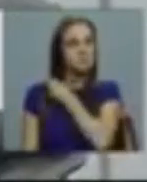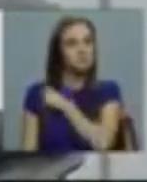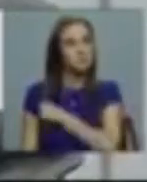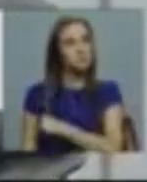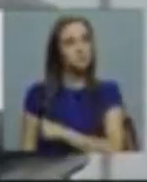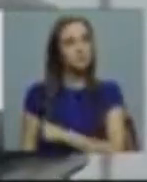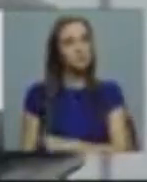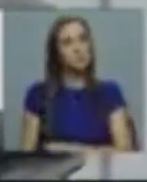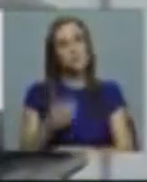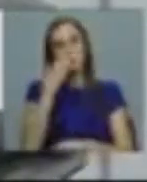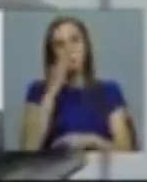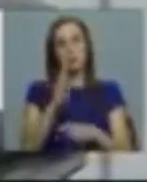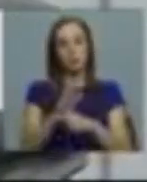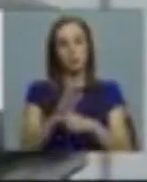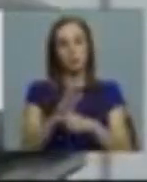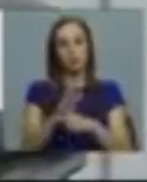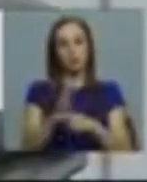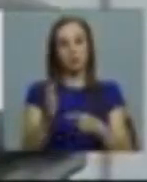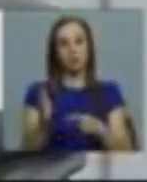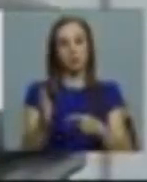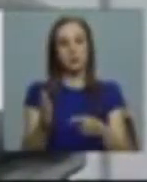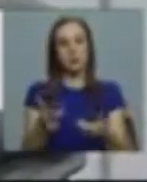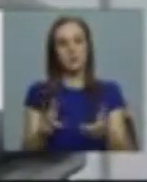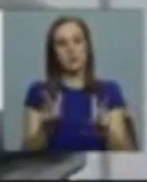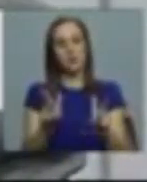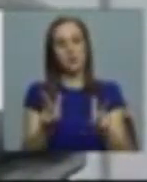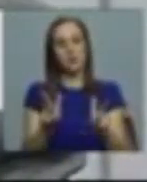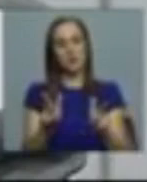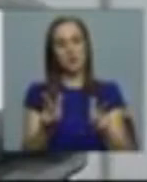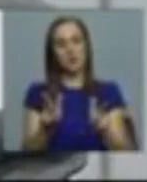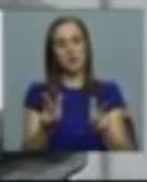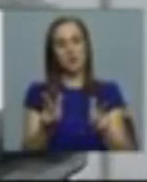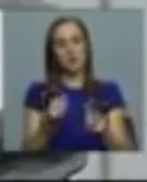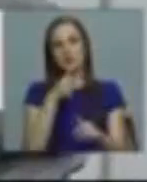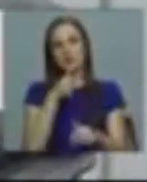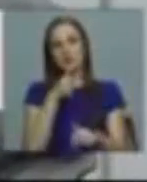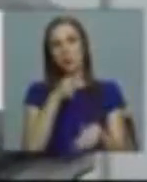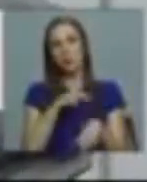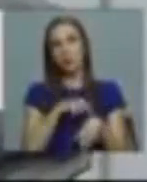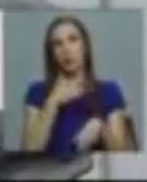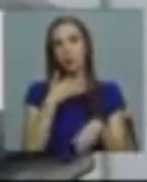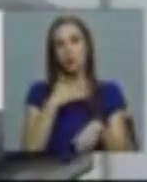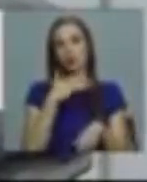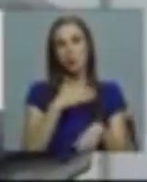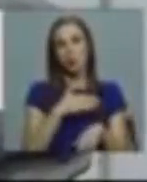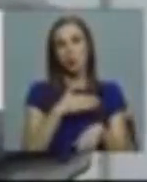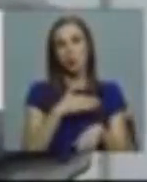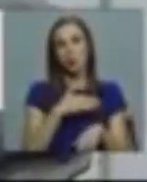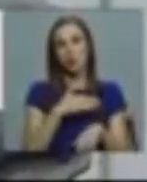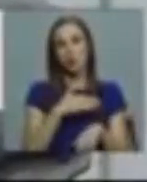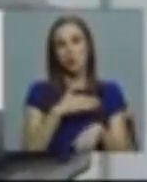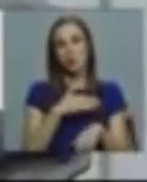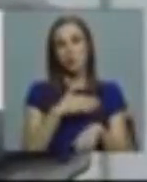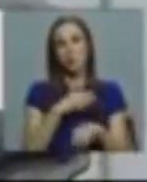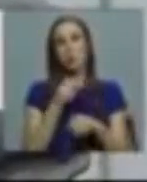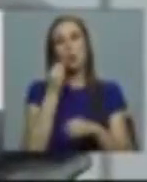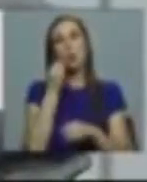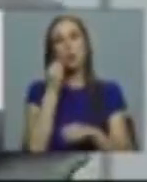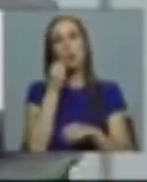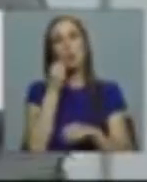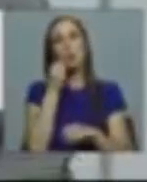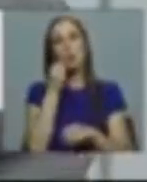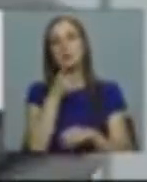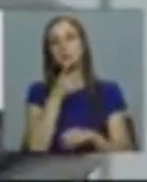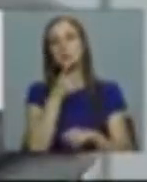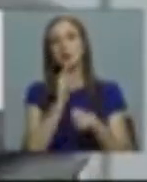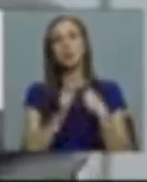Imagina-se, no campo da liberdade, a execução provisória? Qual é a premissa da execução